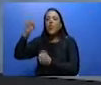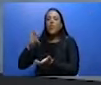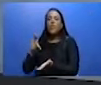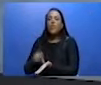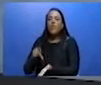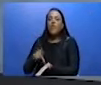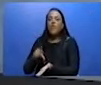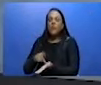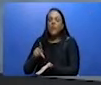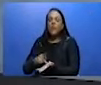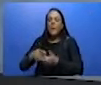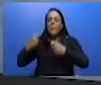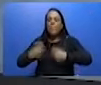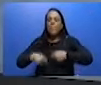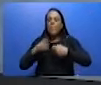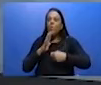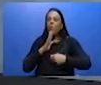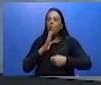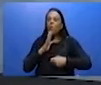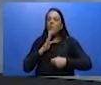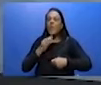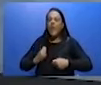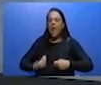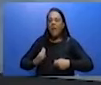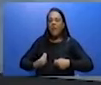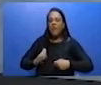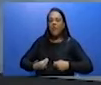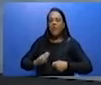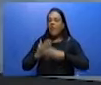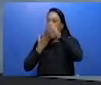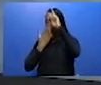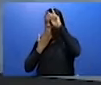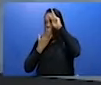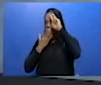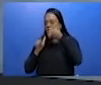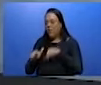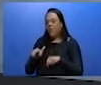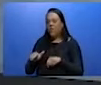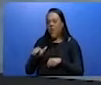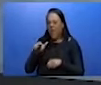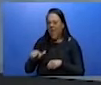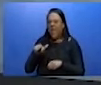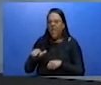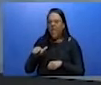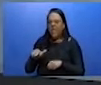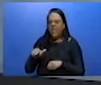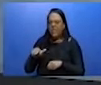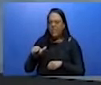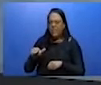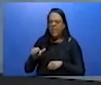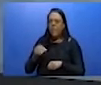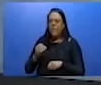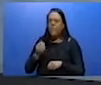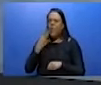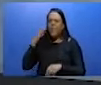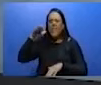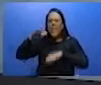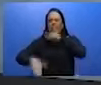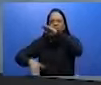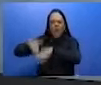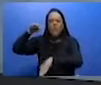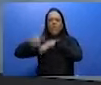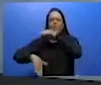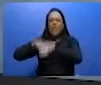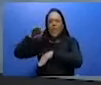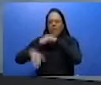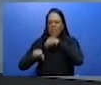conhecer a história dos nossos heróis. E esses índios goitacás, pessoal, eles eram exímios nadadores. Ninguém conseguia